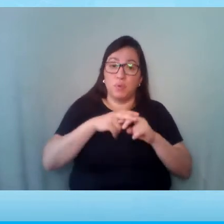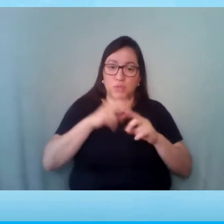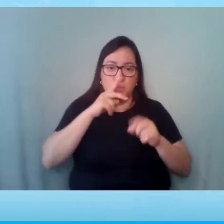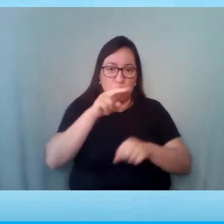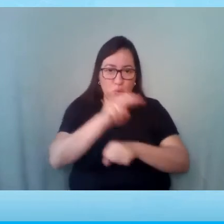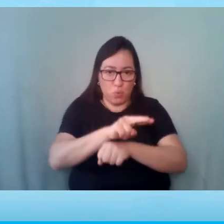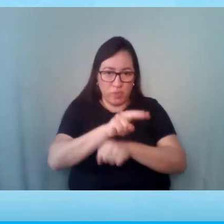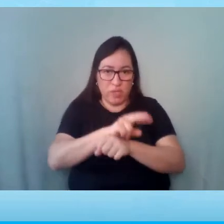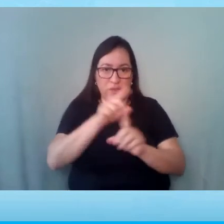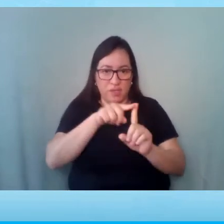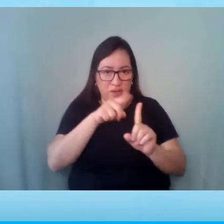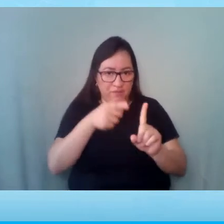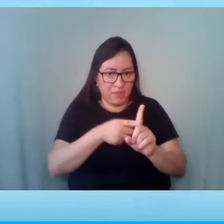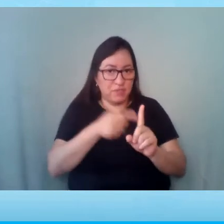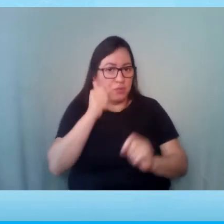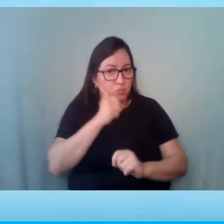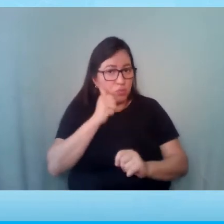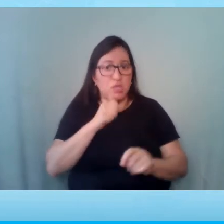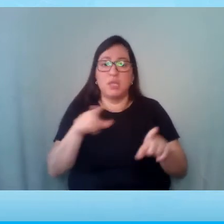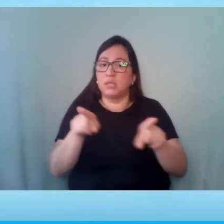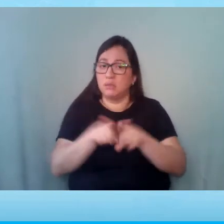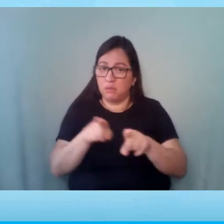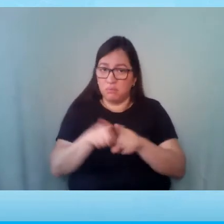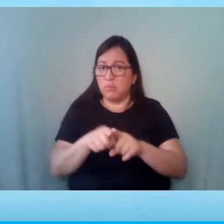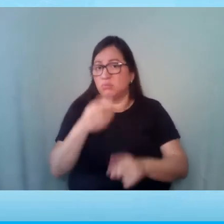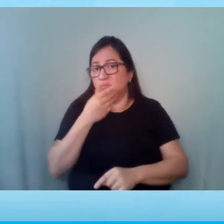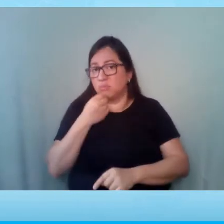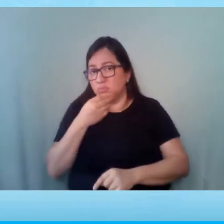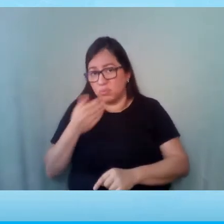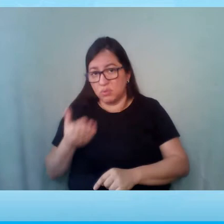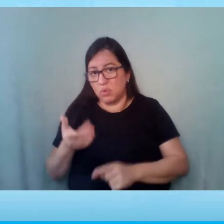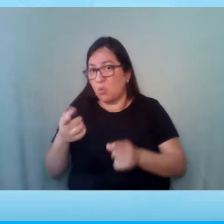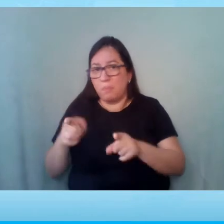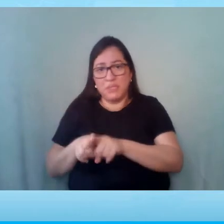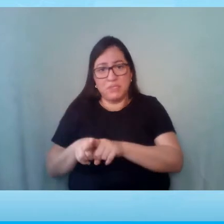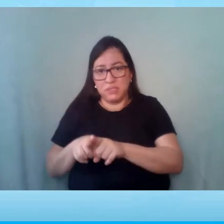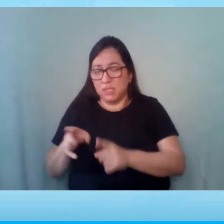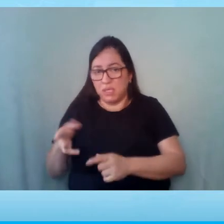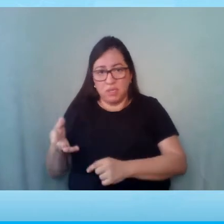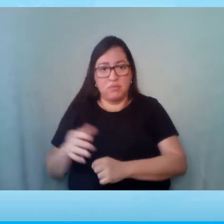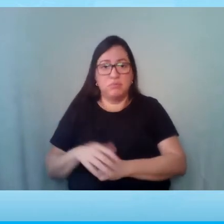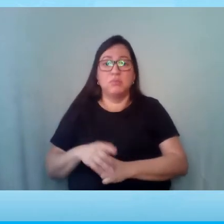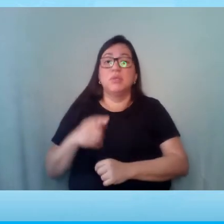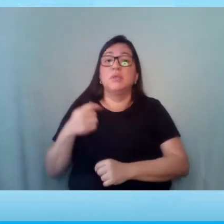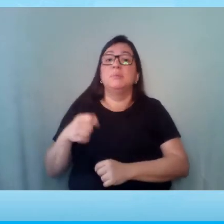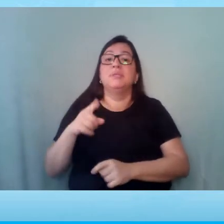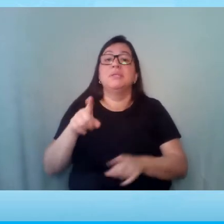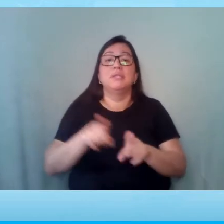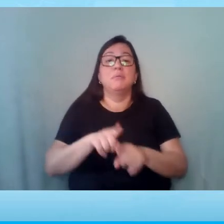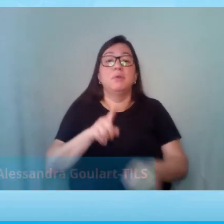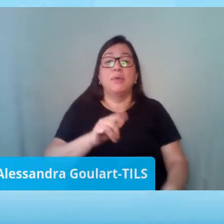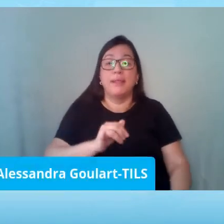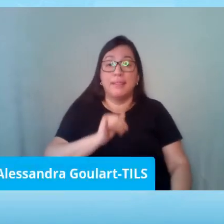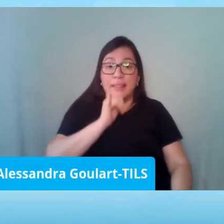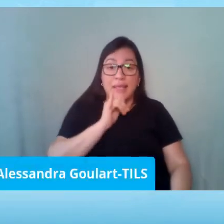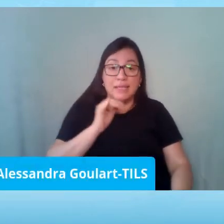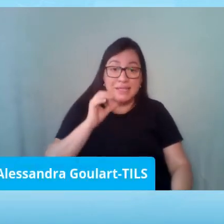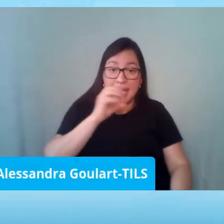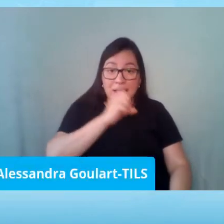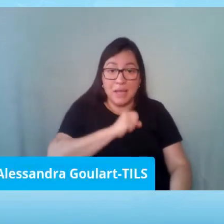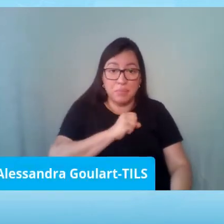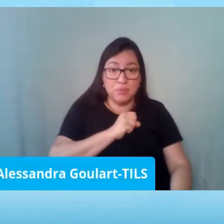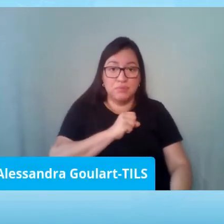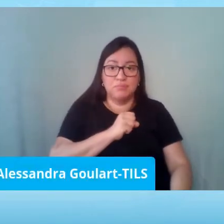Fundamental. Testagem, preferencialmente teste rápido, tá? Porque a gente precisa ser rápido na nossa ação. A gente não pode